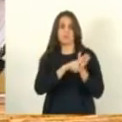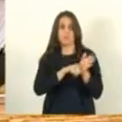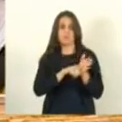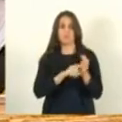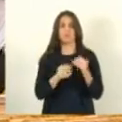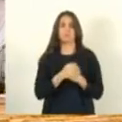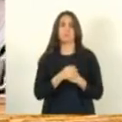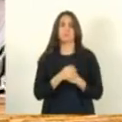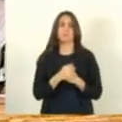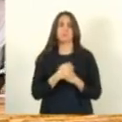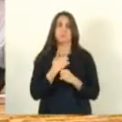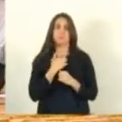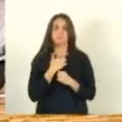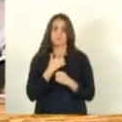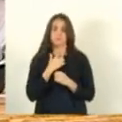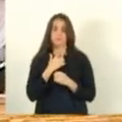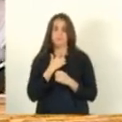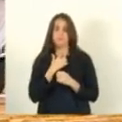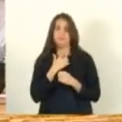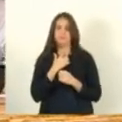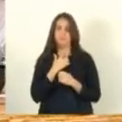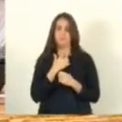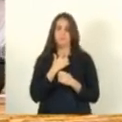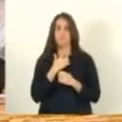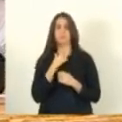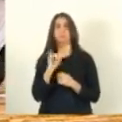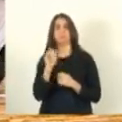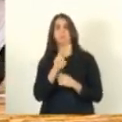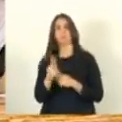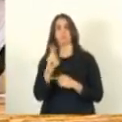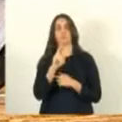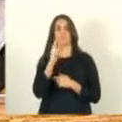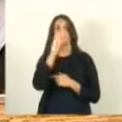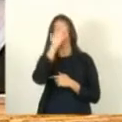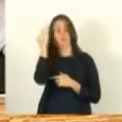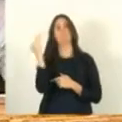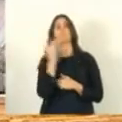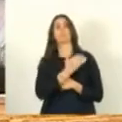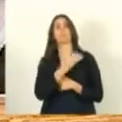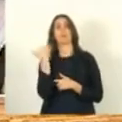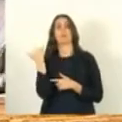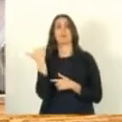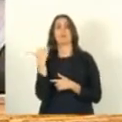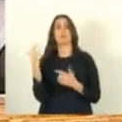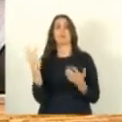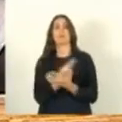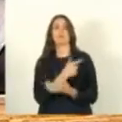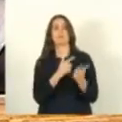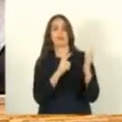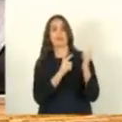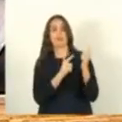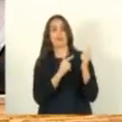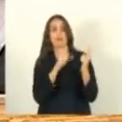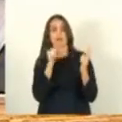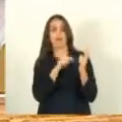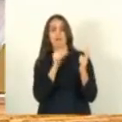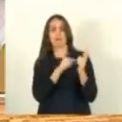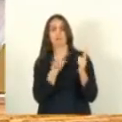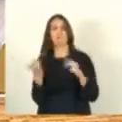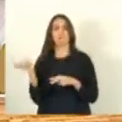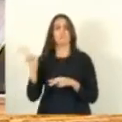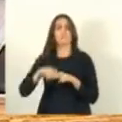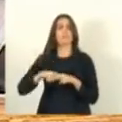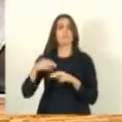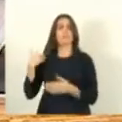for, por exemplo, se for utilizado e alguém for a óbito, essa arma vai ficar